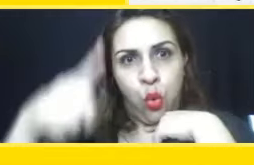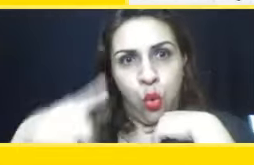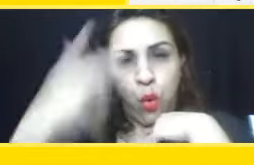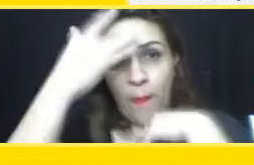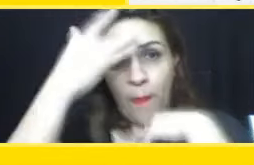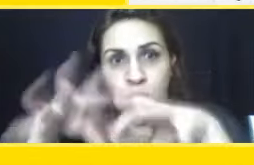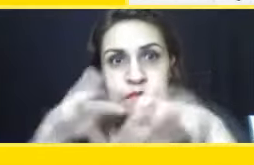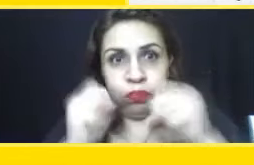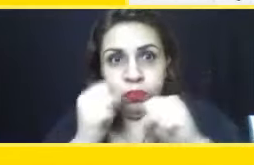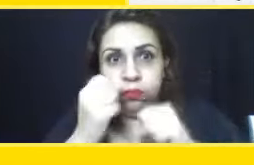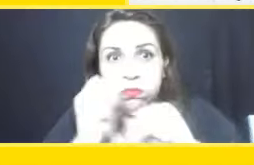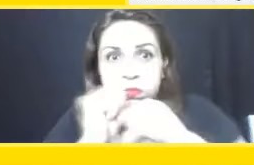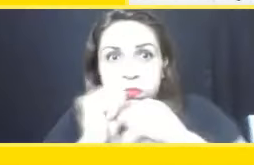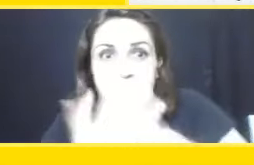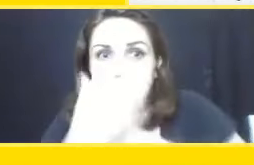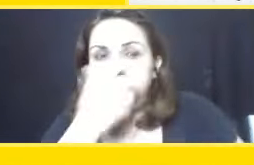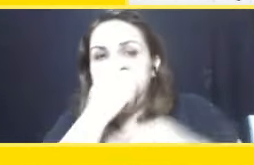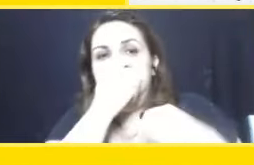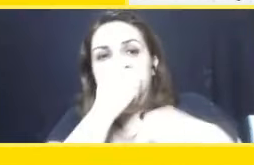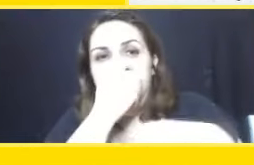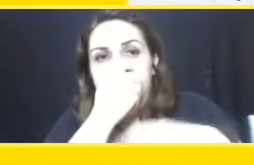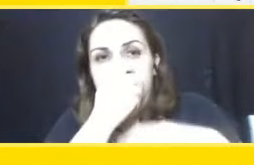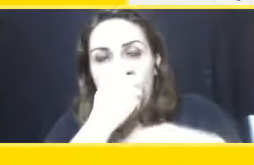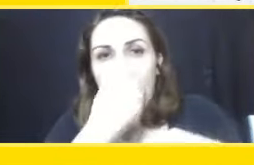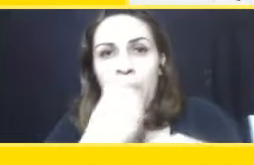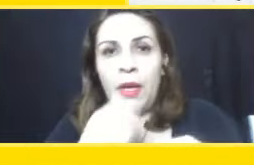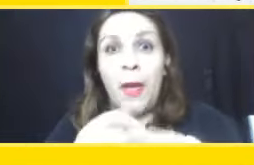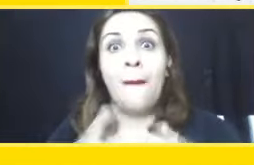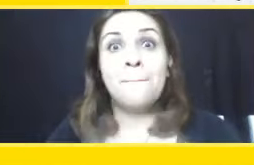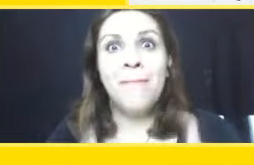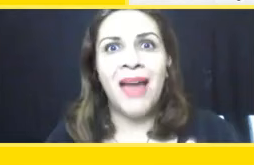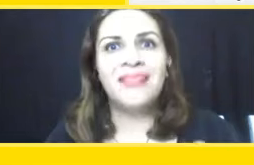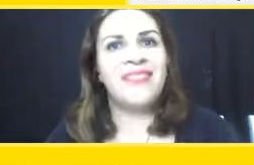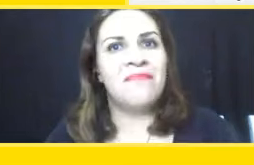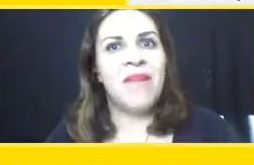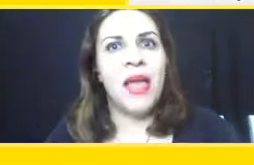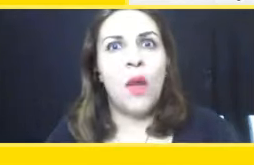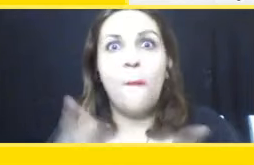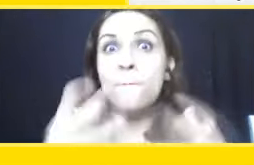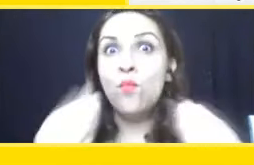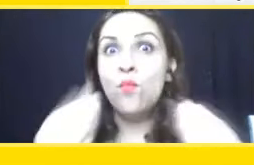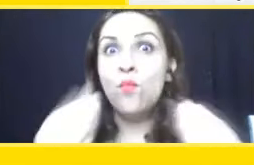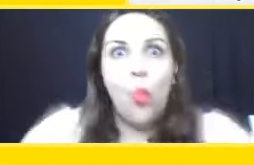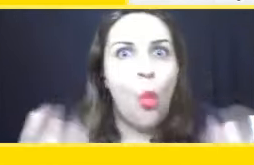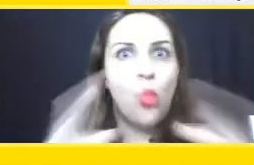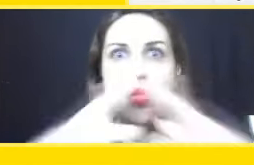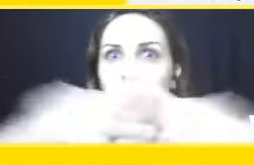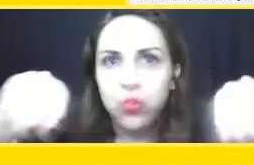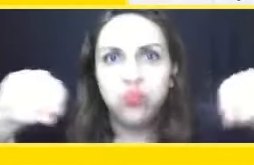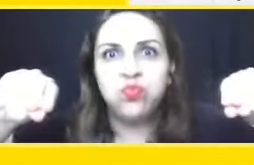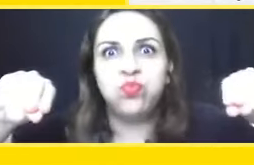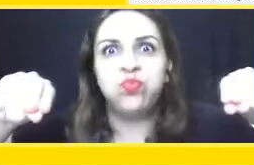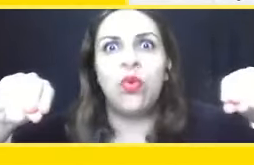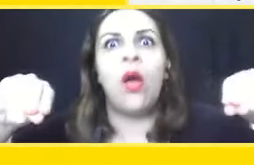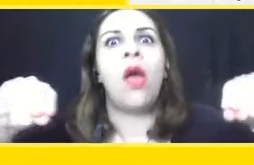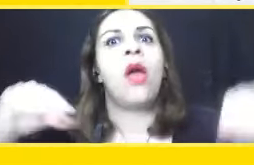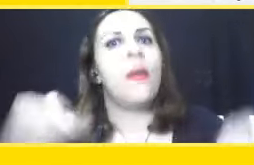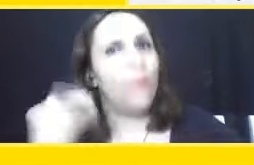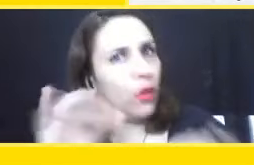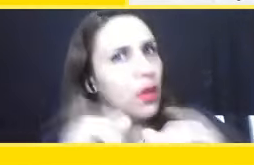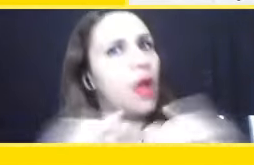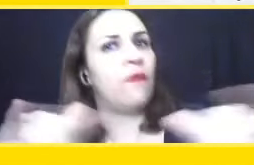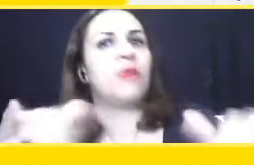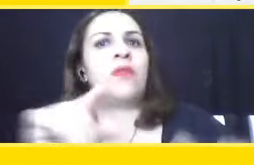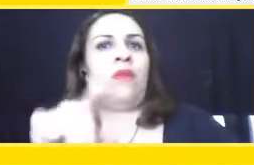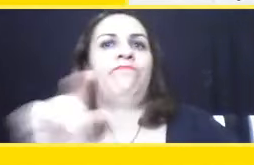alta, mas Sim. nós temos a maior taxa de curados do Brasil. É importante a gente salientar isso.